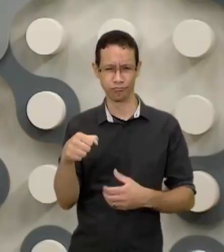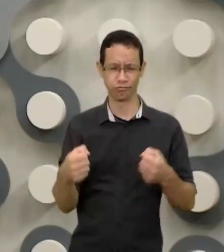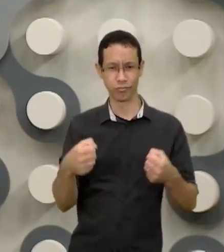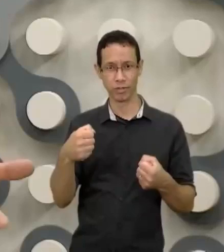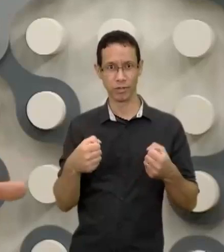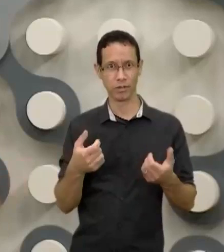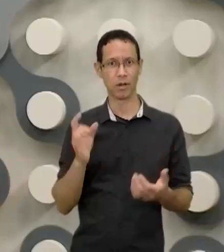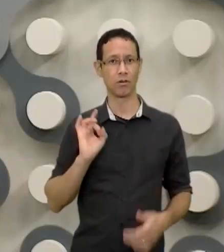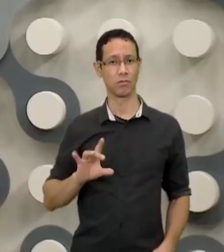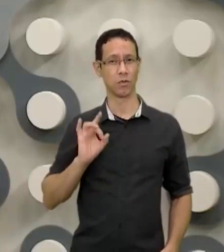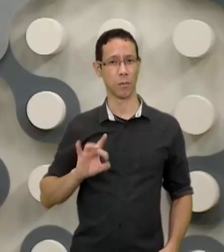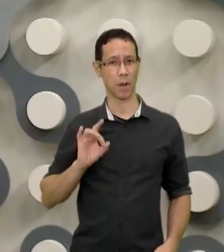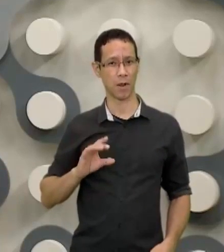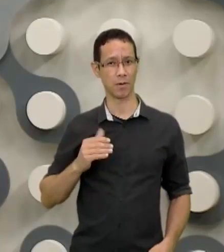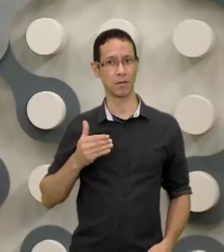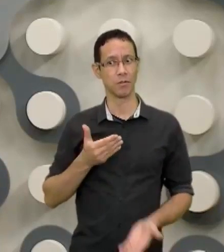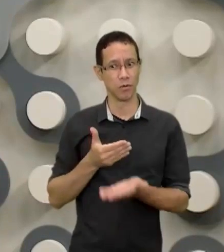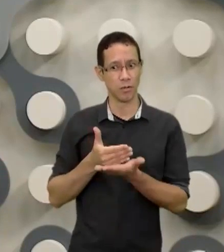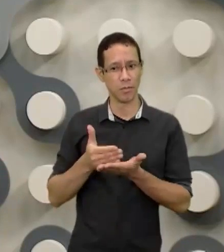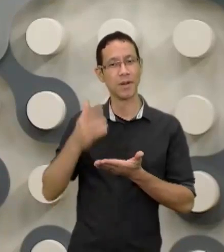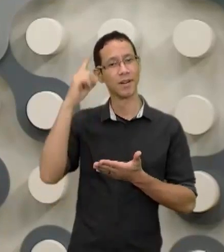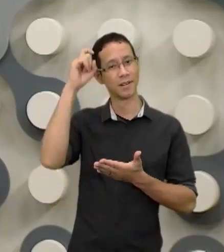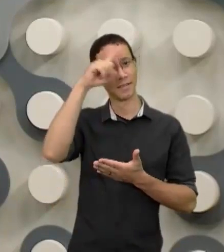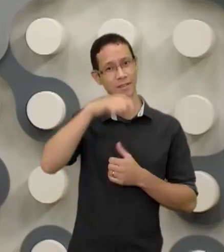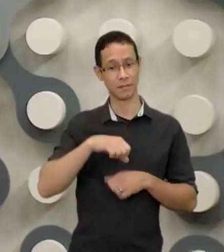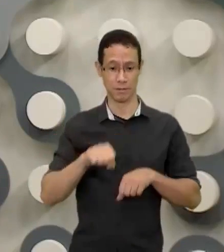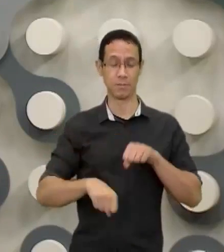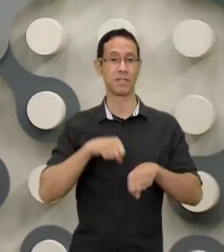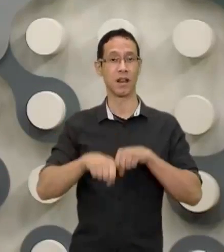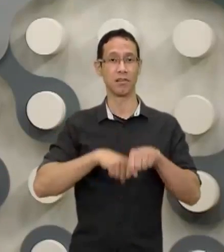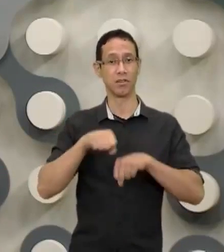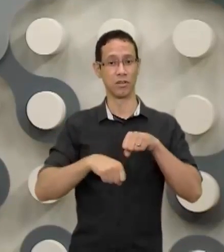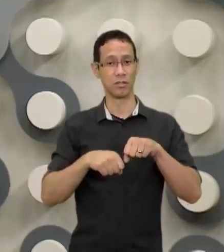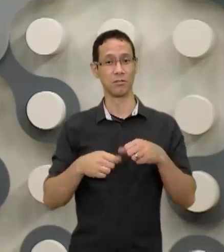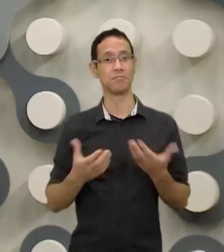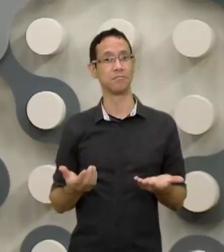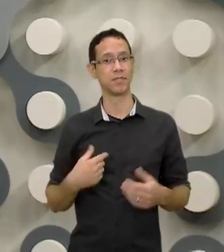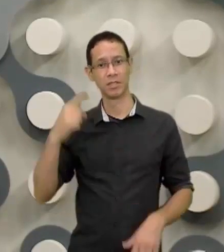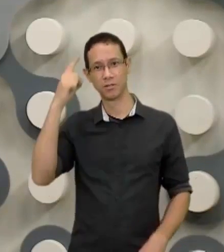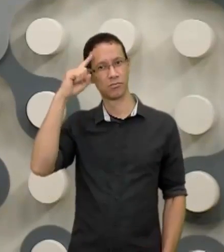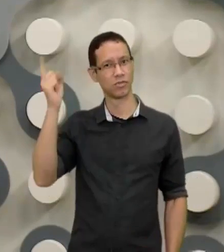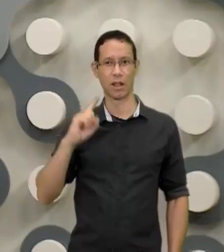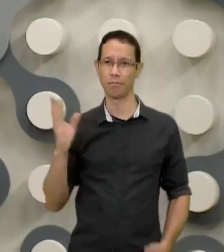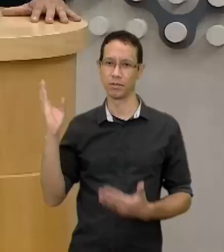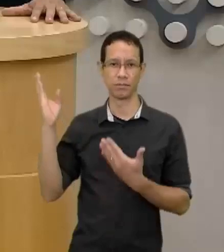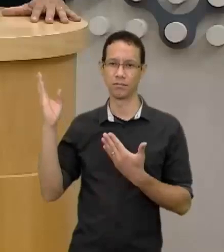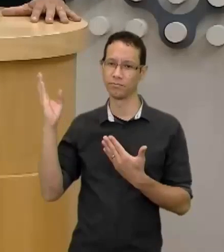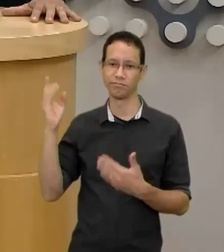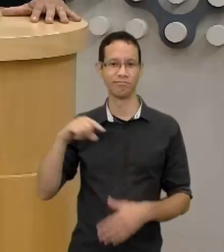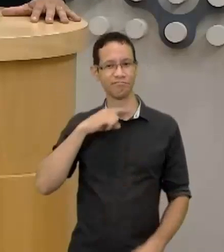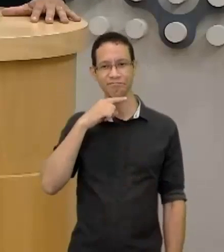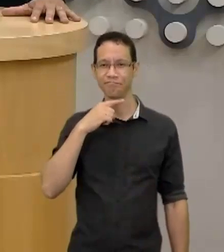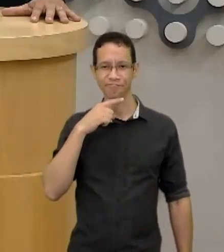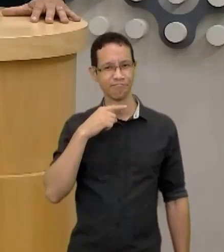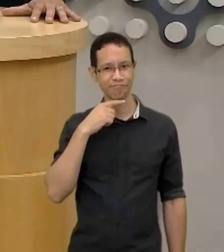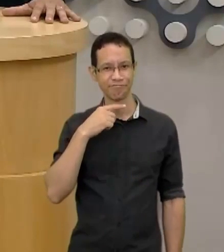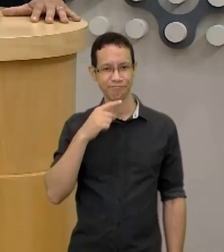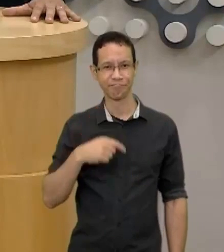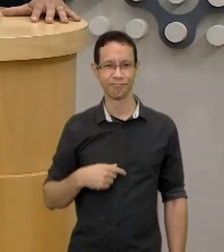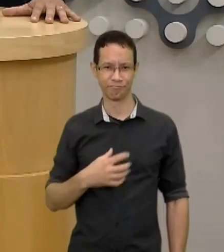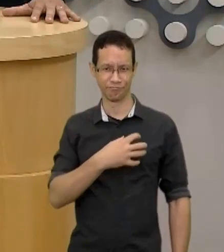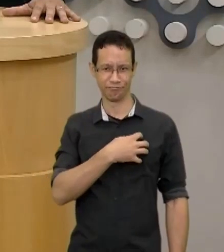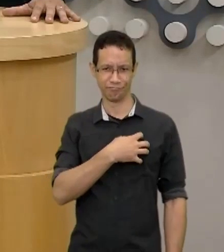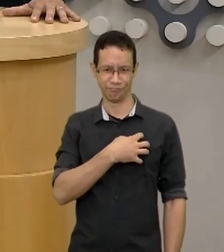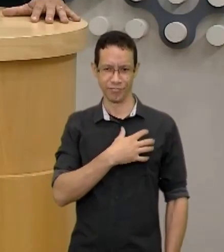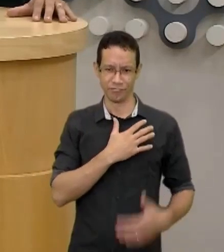hoje é mais automático, mas no começo era complicado. Andar de bicicleta. Eu não sei andar de bicicleta. Não sabe? Não sei. Você não tem essa mágoa no